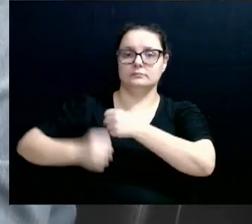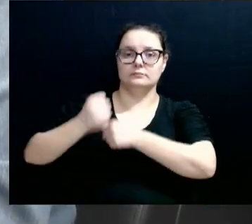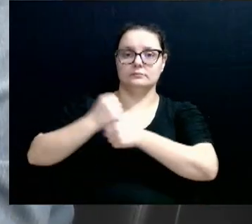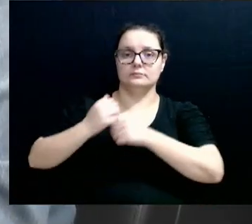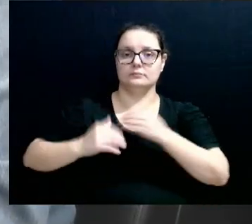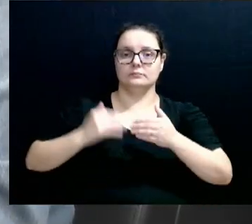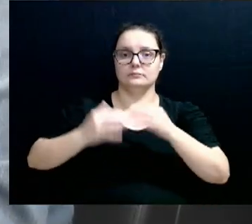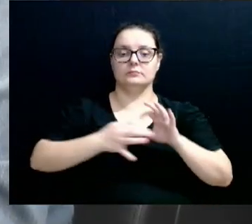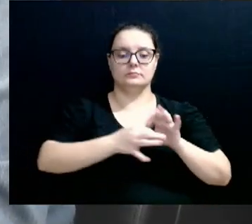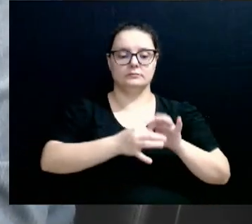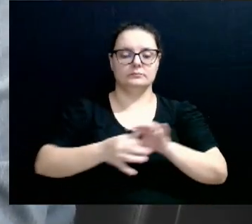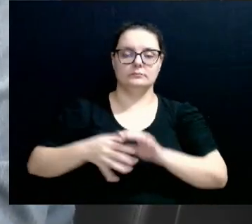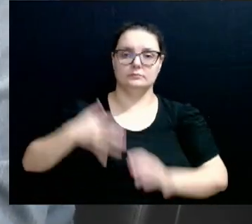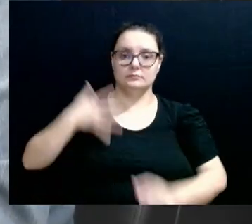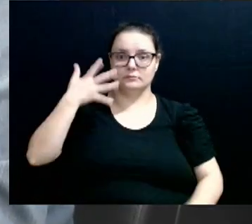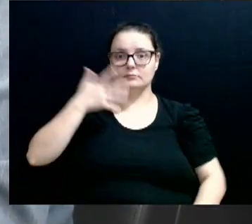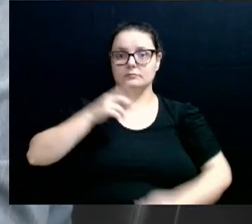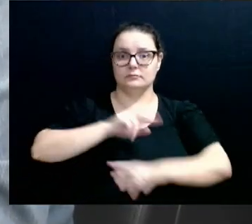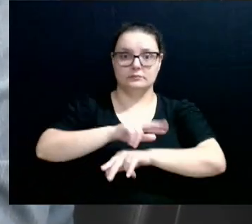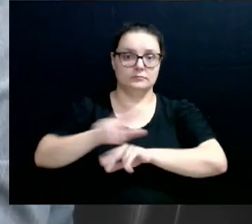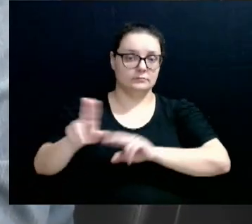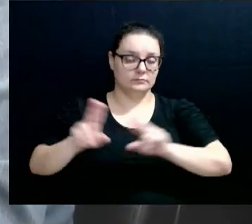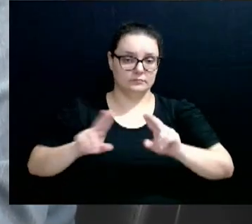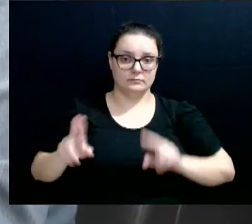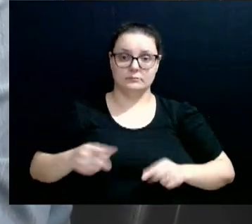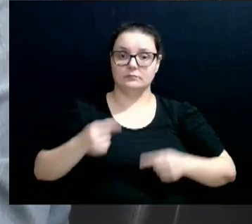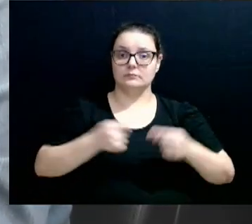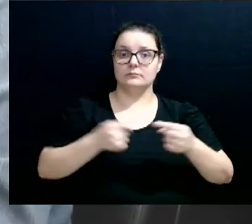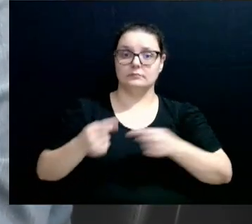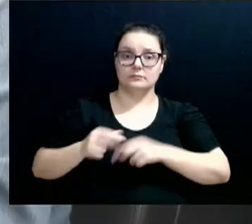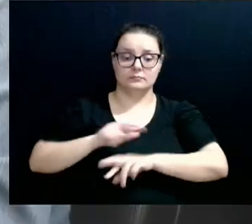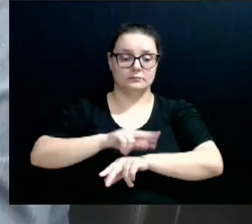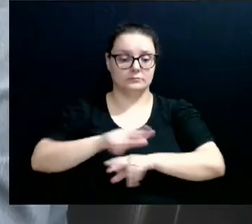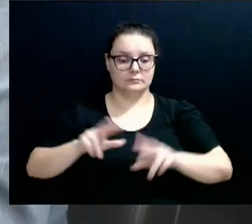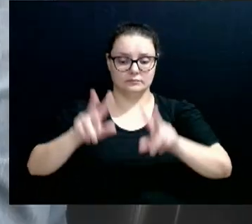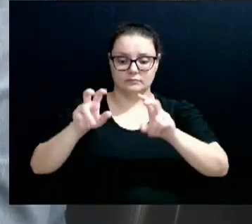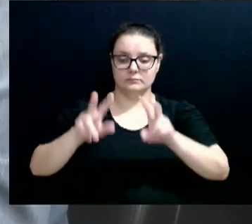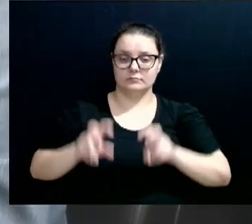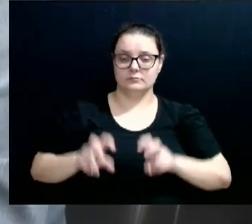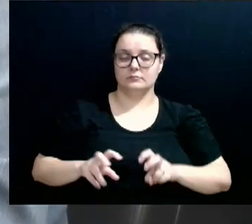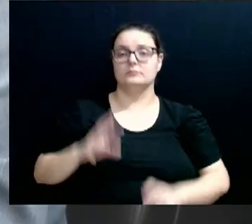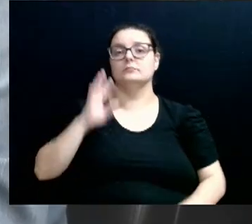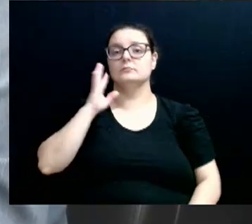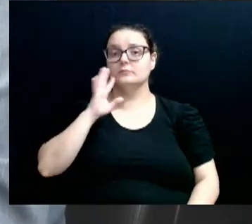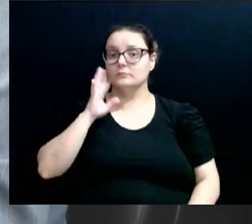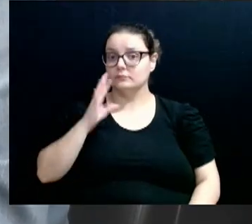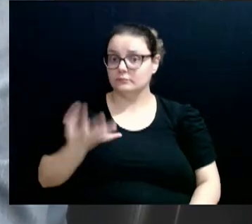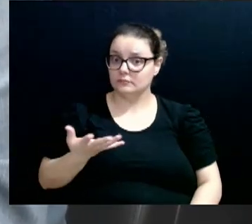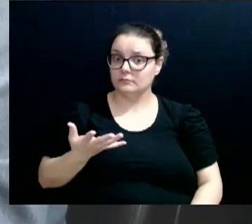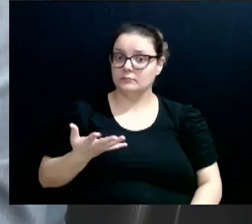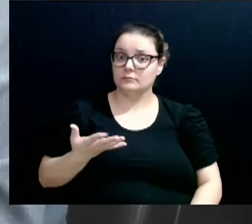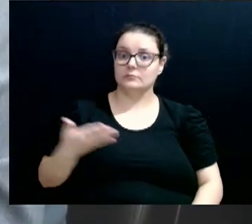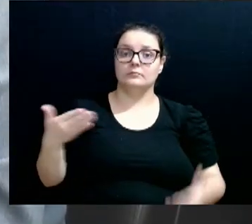com vários nomes para discutir isso, com várias temáticas, foi muito interessante, uma participação bastante